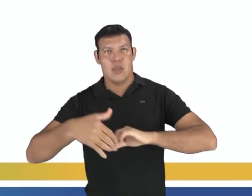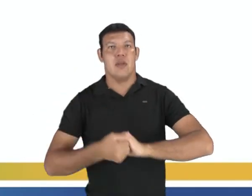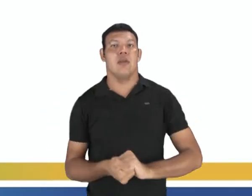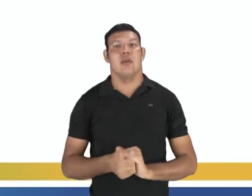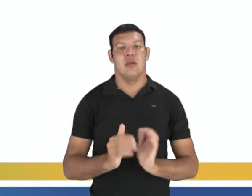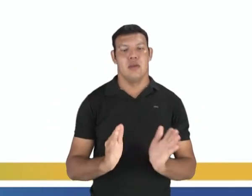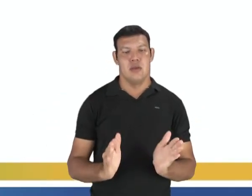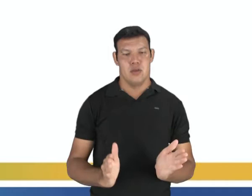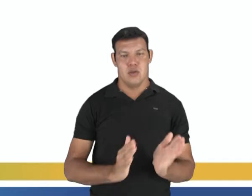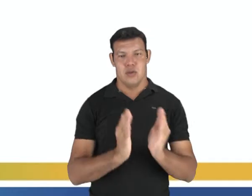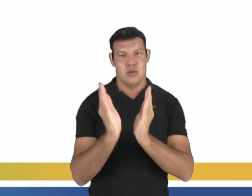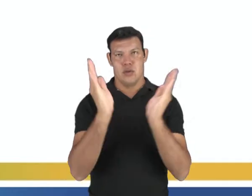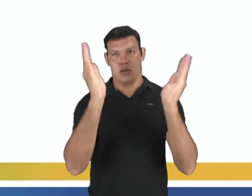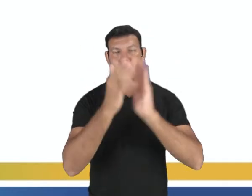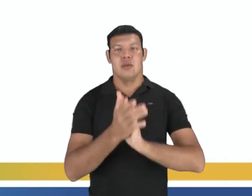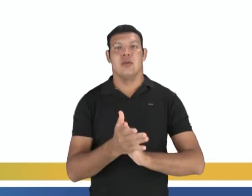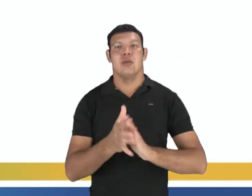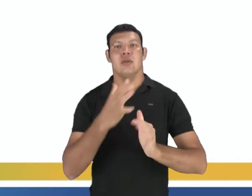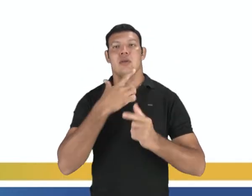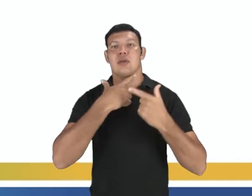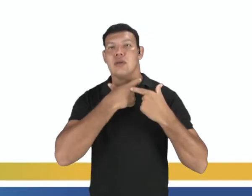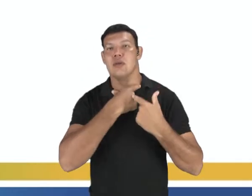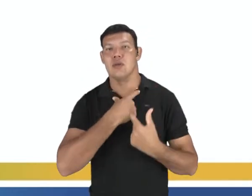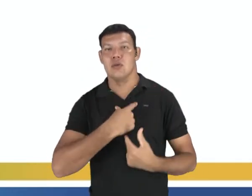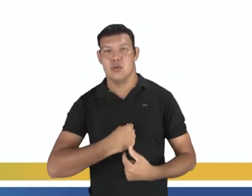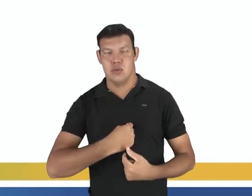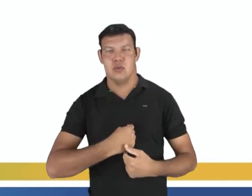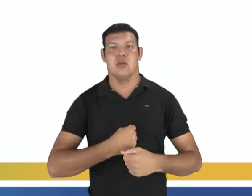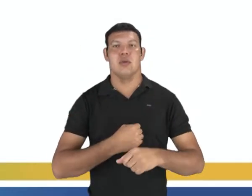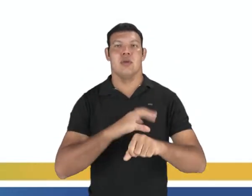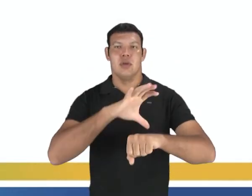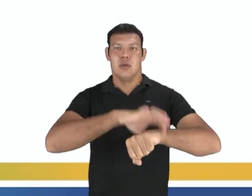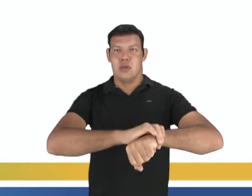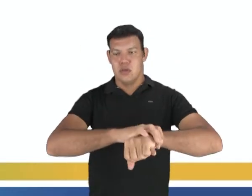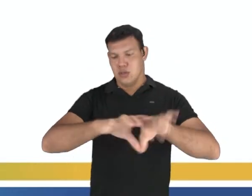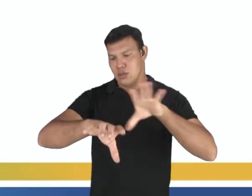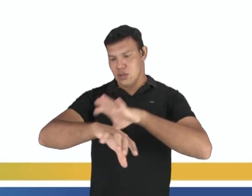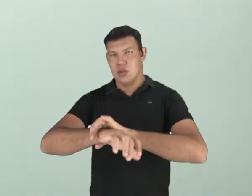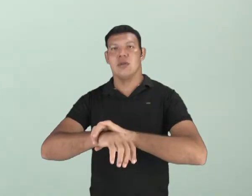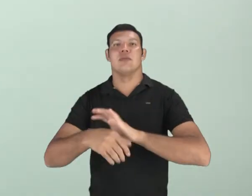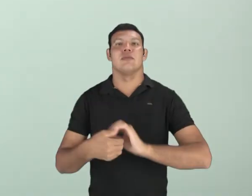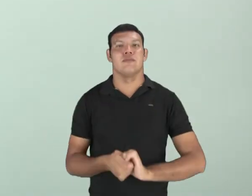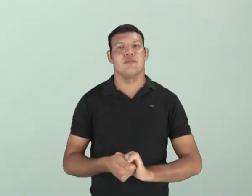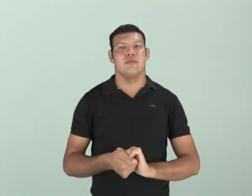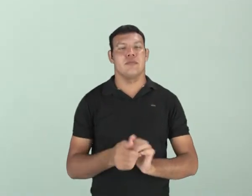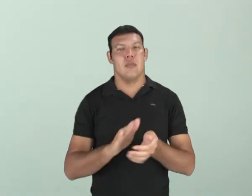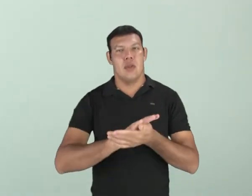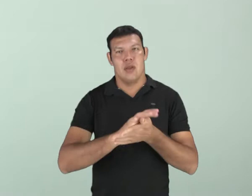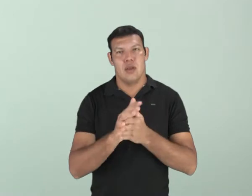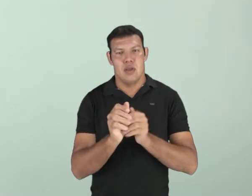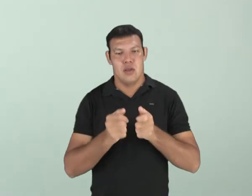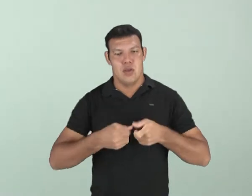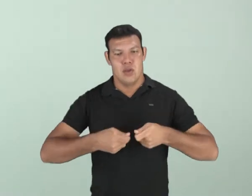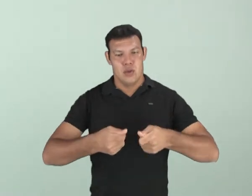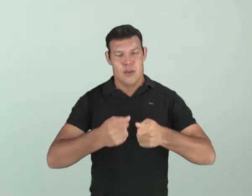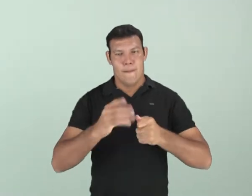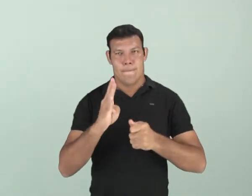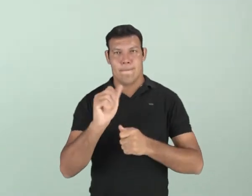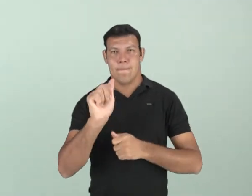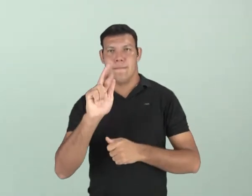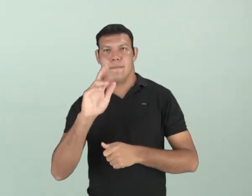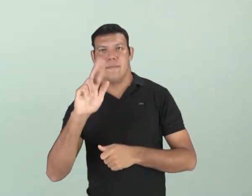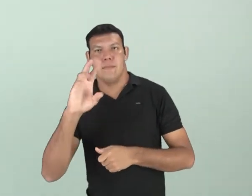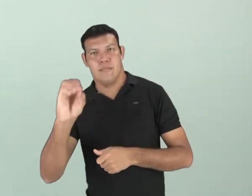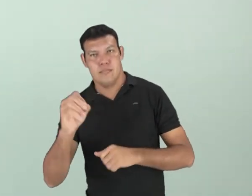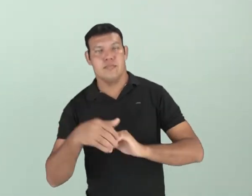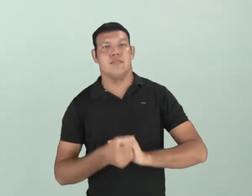vasos, cerâmicas, joias e outras coisas aí por conta aí dessa questão do barro, né, que eles vão transformar em alguns utensílios